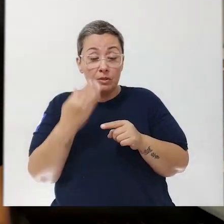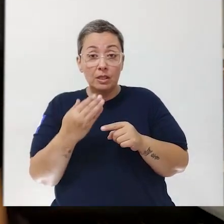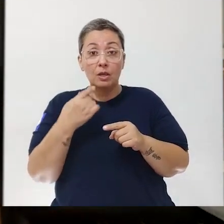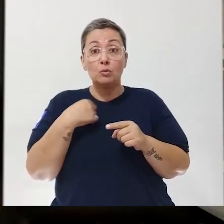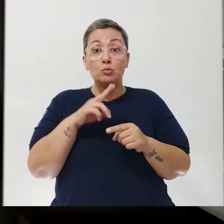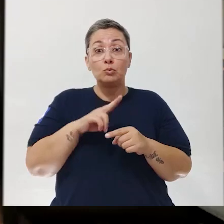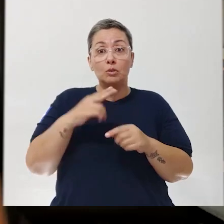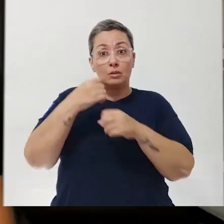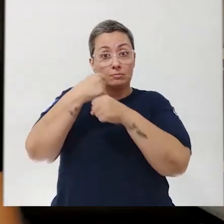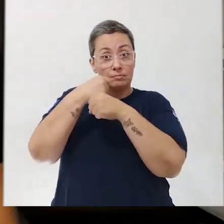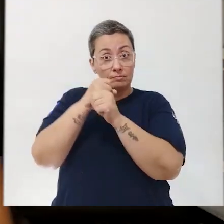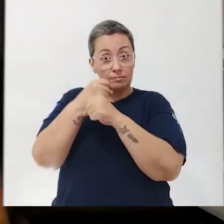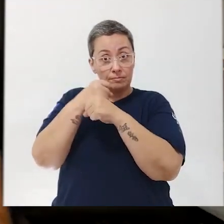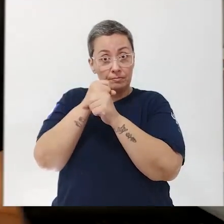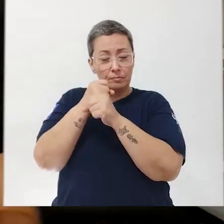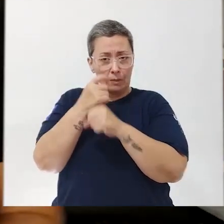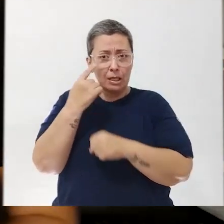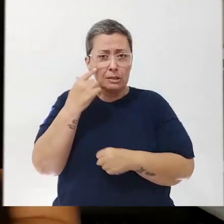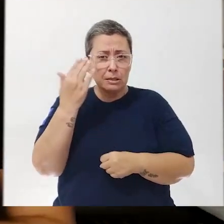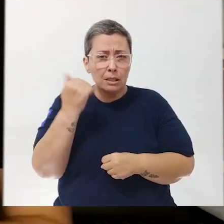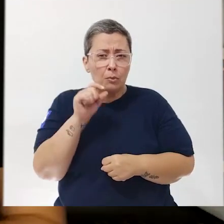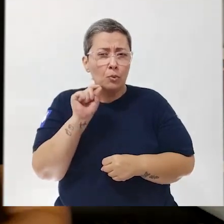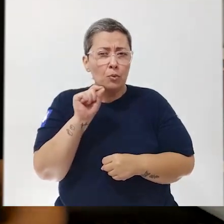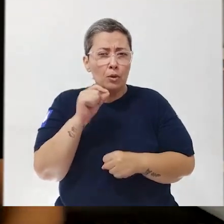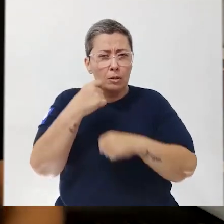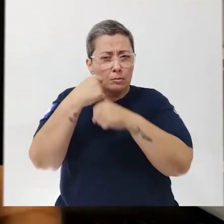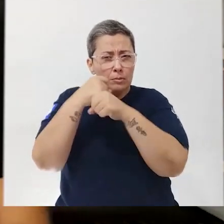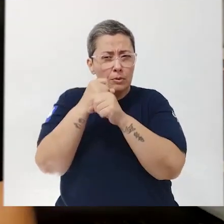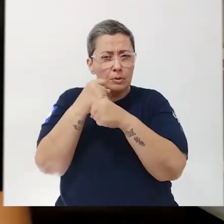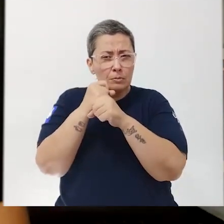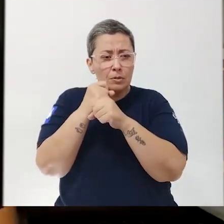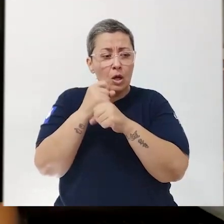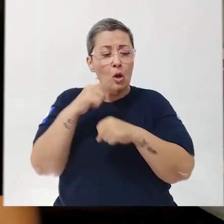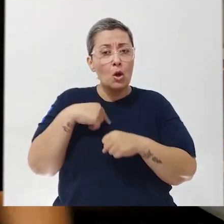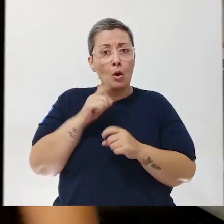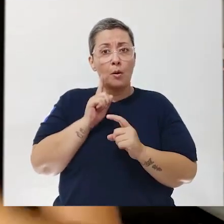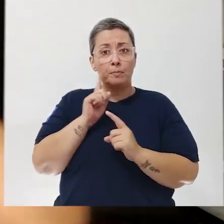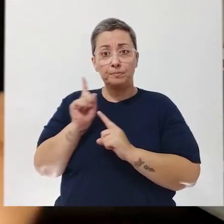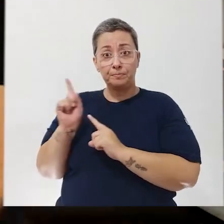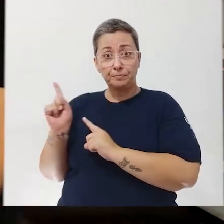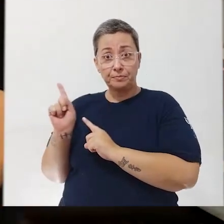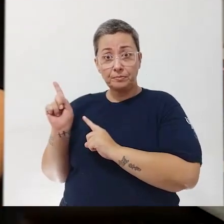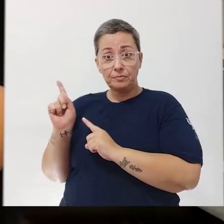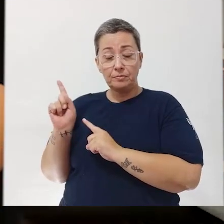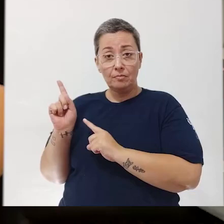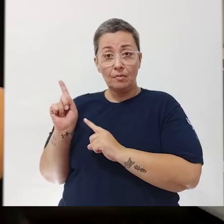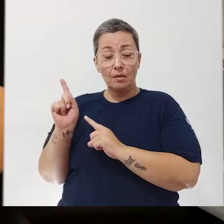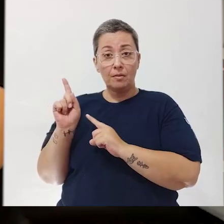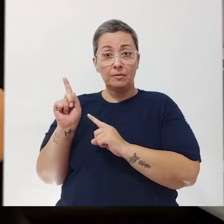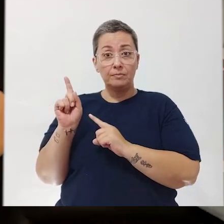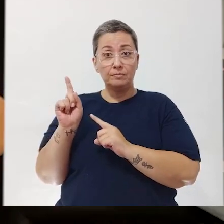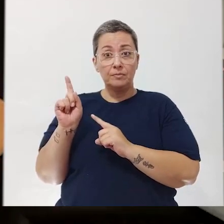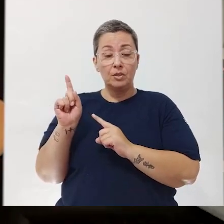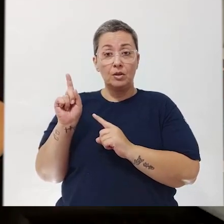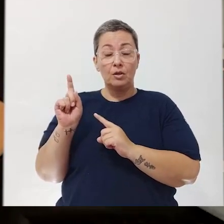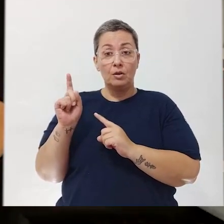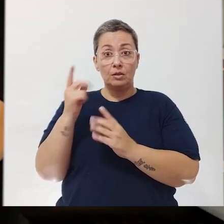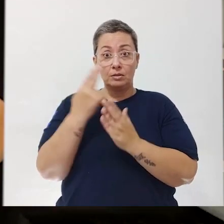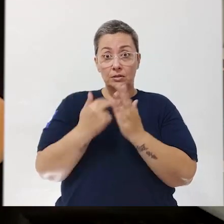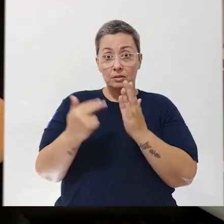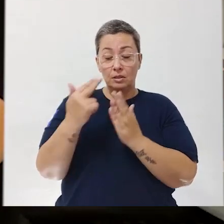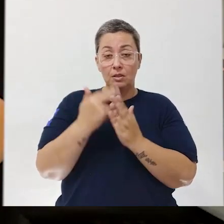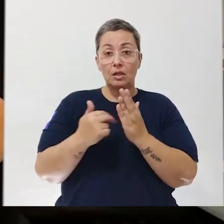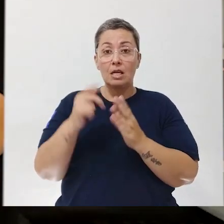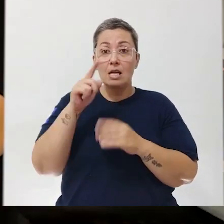através de um microscópio. E vocês sabem o que é um microscópio? Pois é, ó, vejam aqui essa imagem,